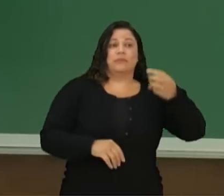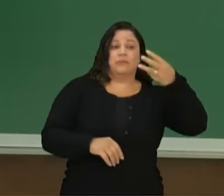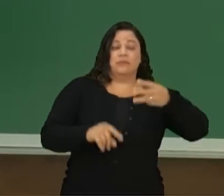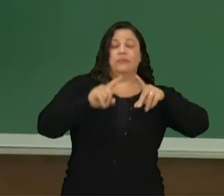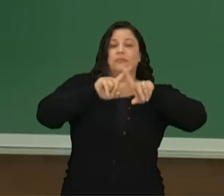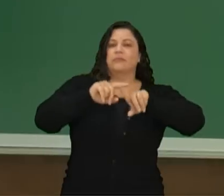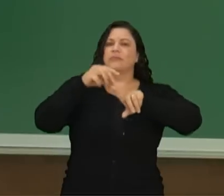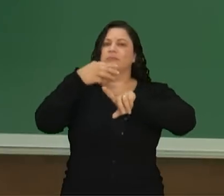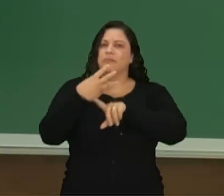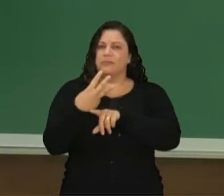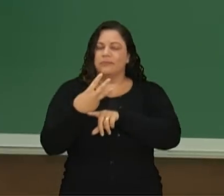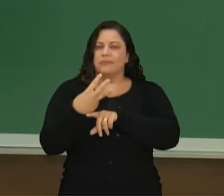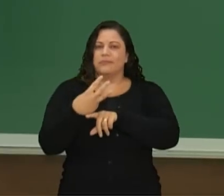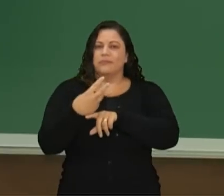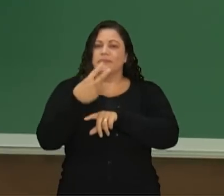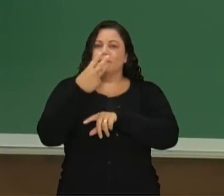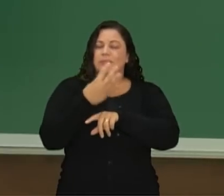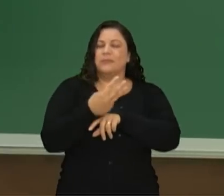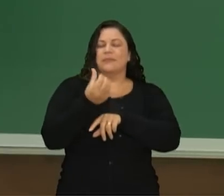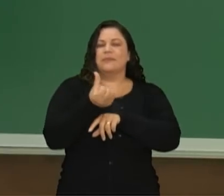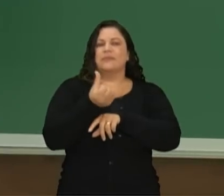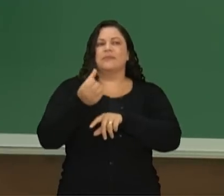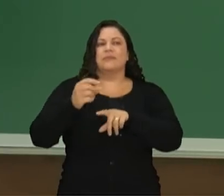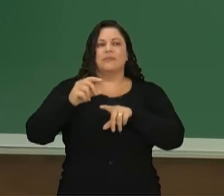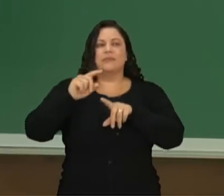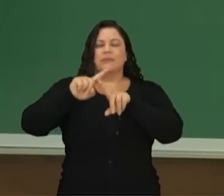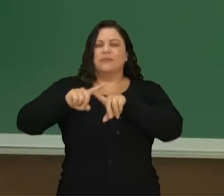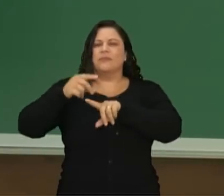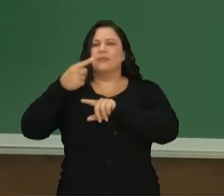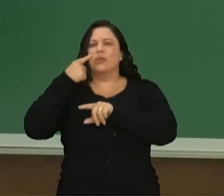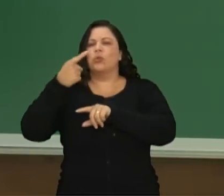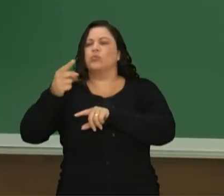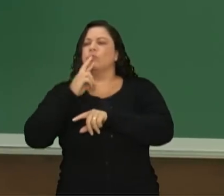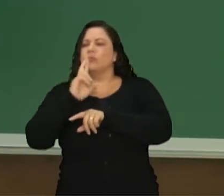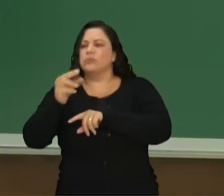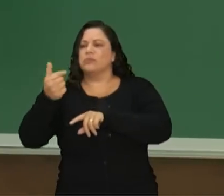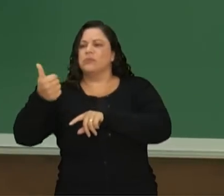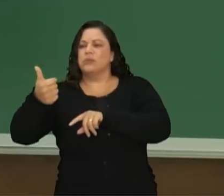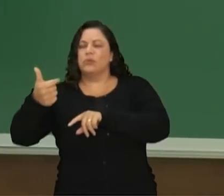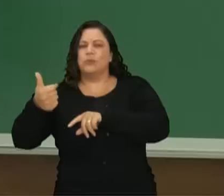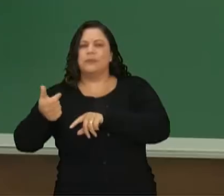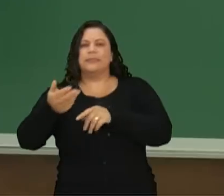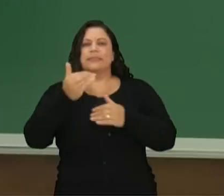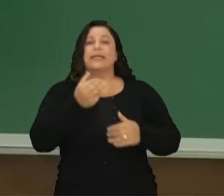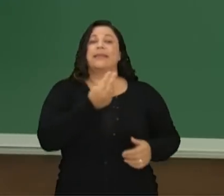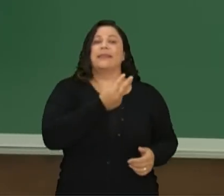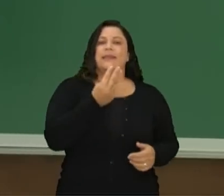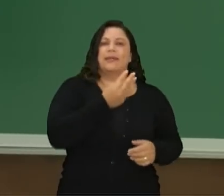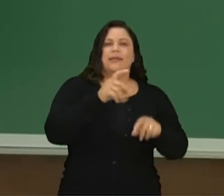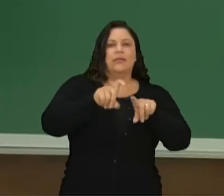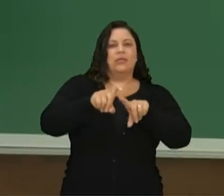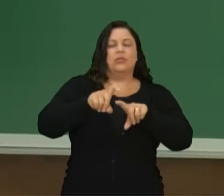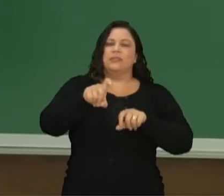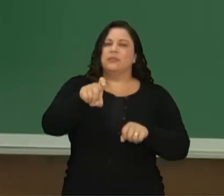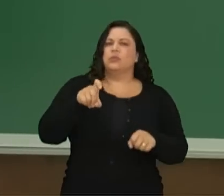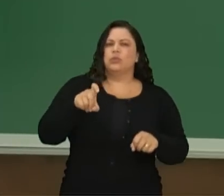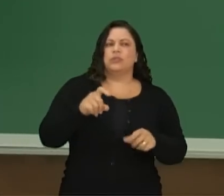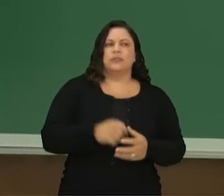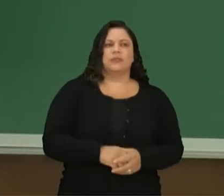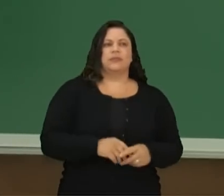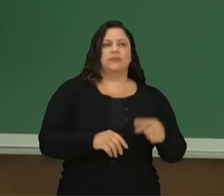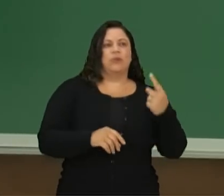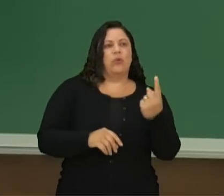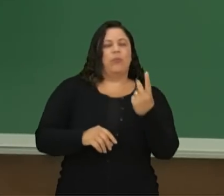3, 6 vezes 2 é 12 e 3 vezes x é 3x. E 1 mais 2 mais 3